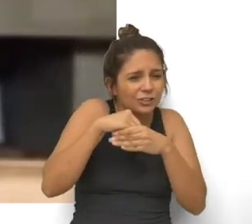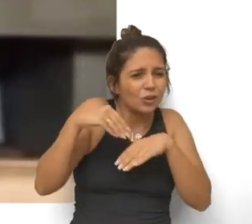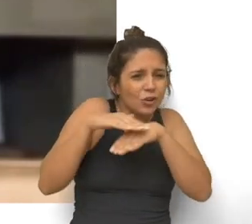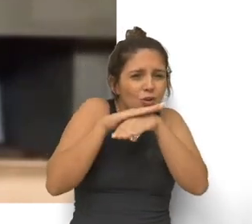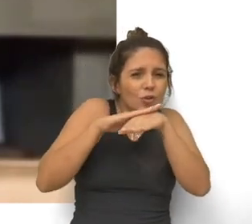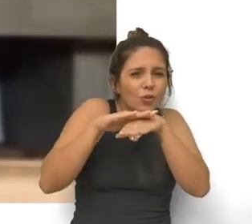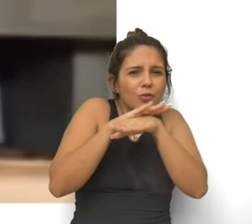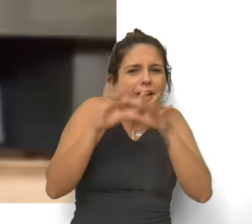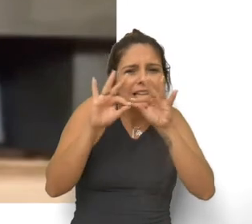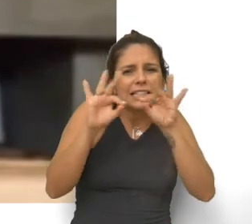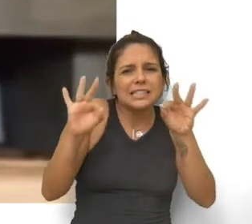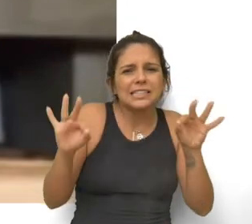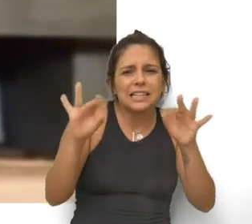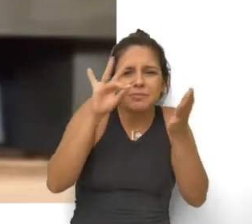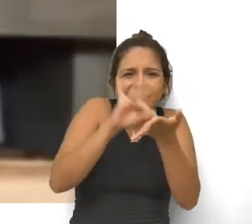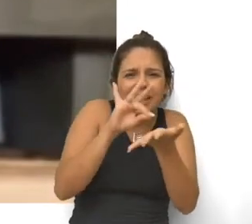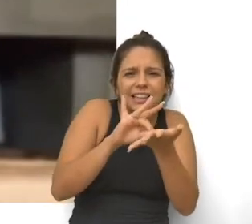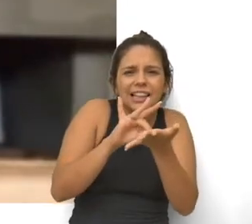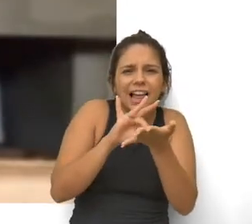Conversas singelas.